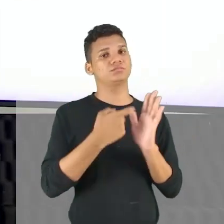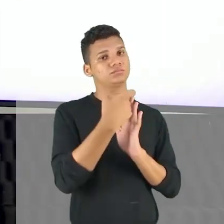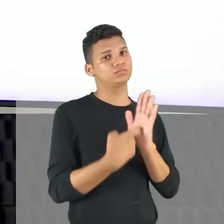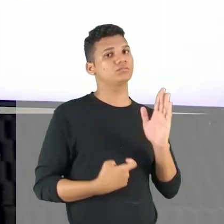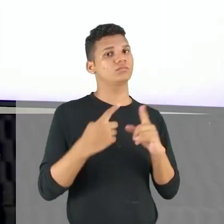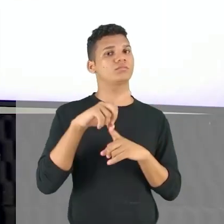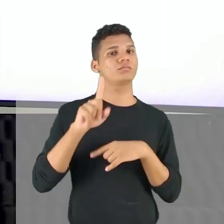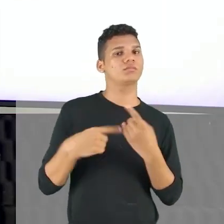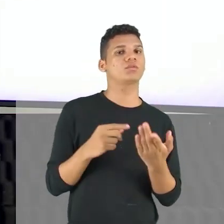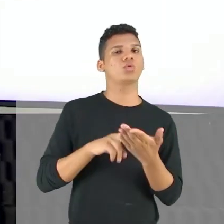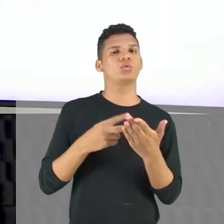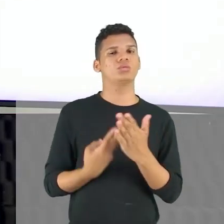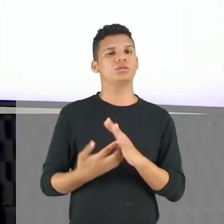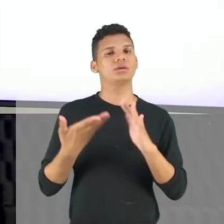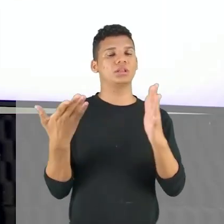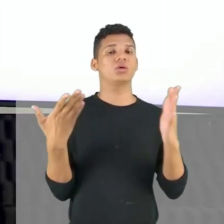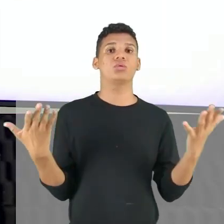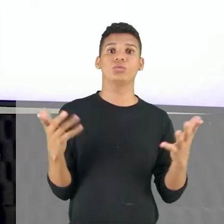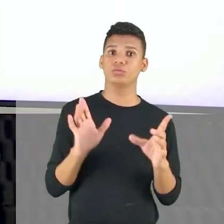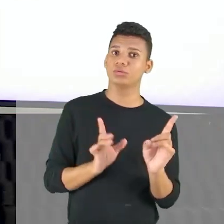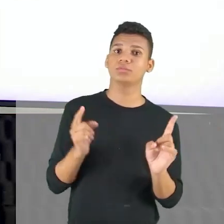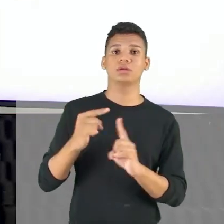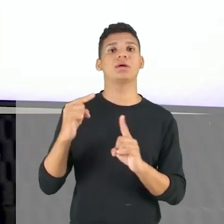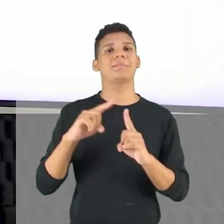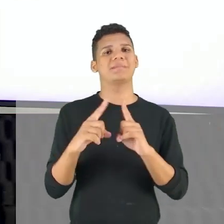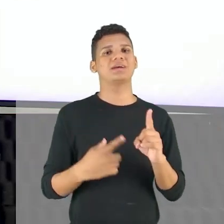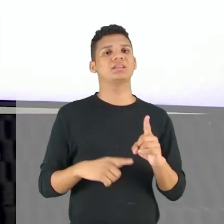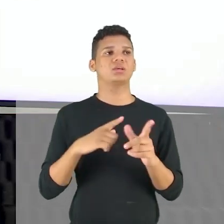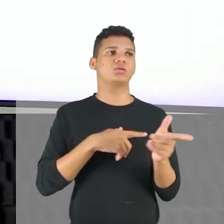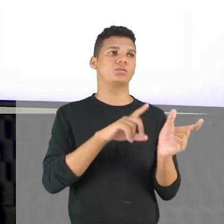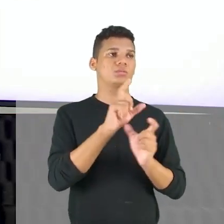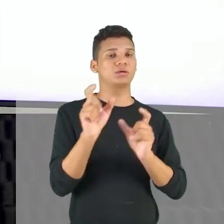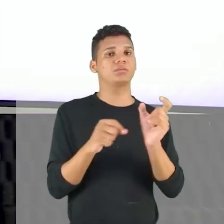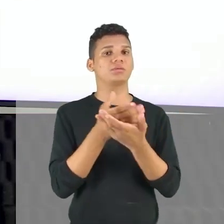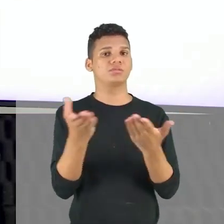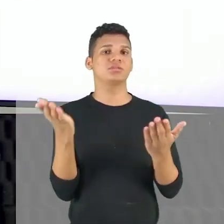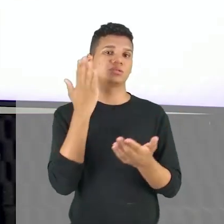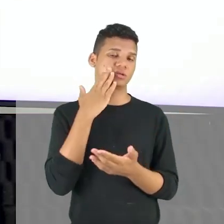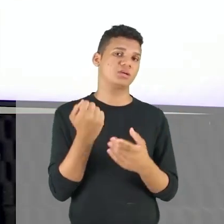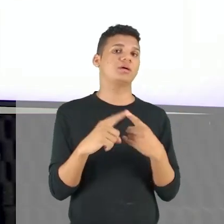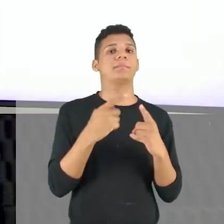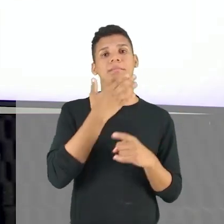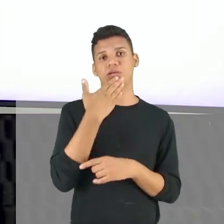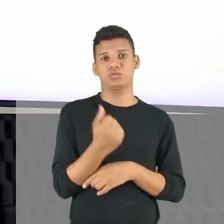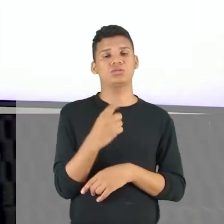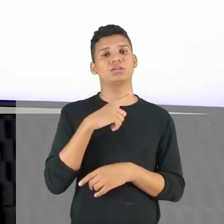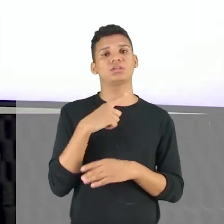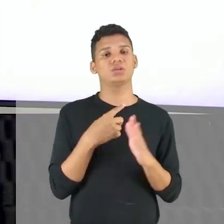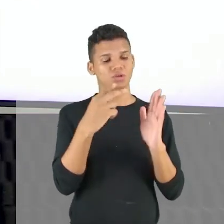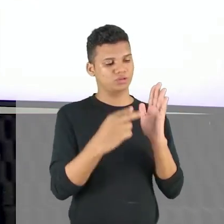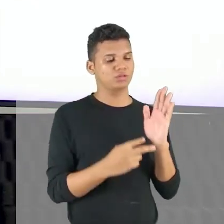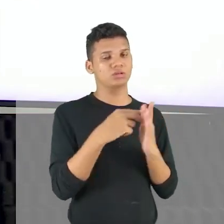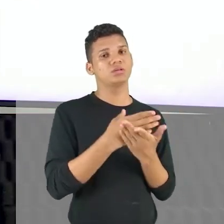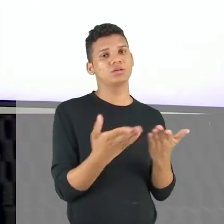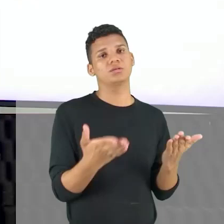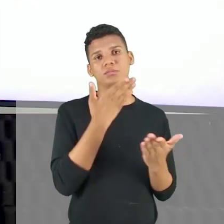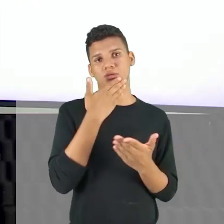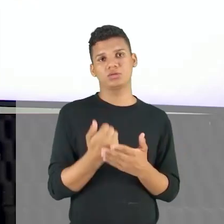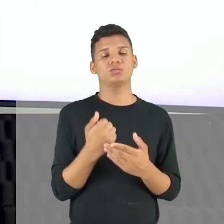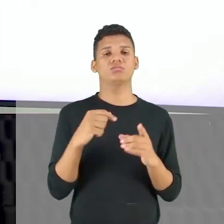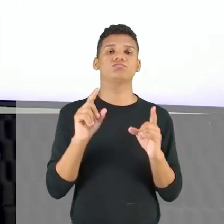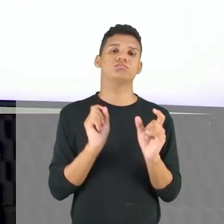fui traduzindo para vocês. Esse é o objetivo. Quanto mais palavras vocês souberem, melhor será a leitura de vocês, a